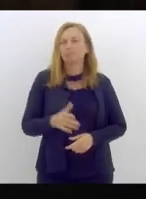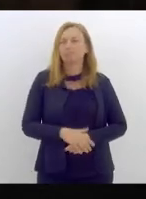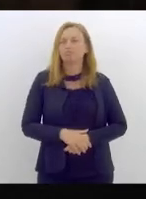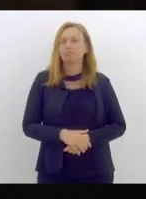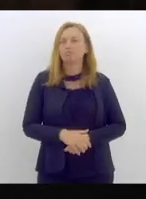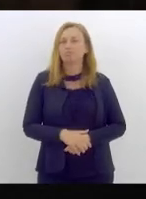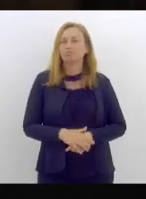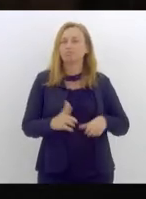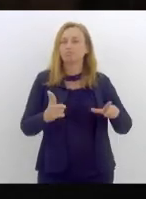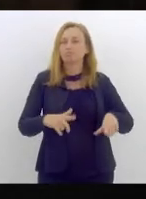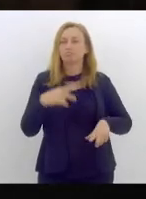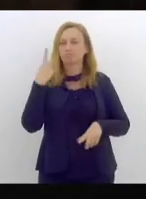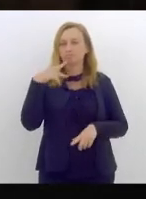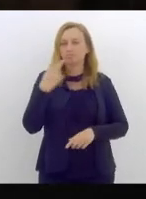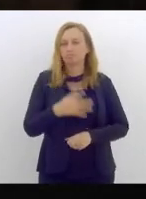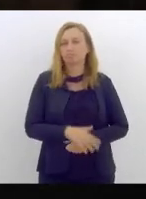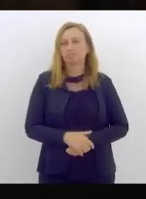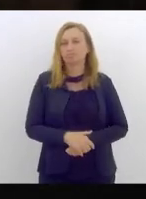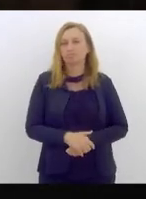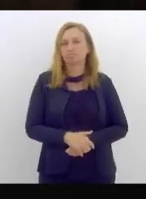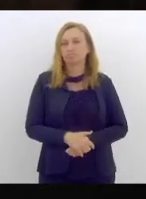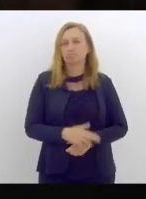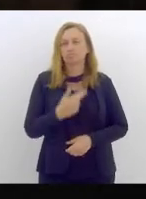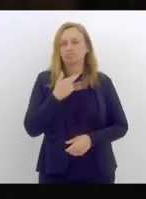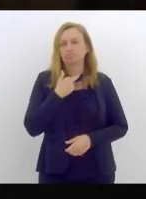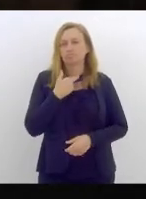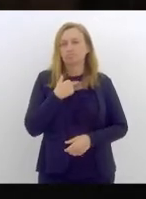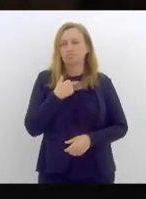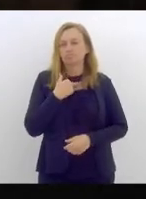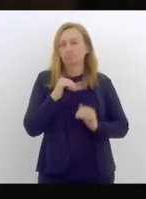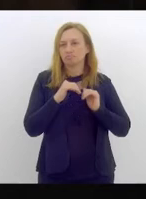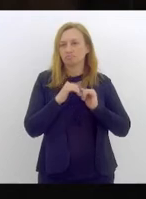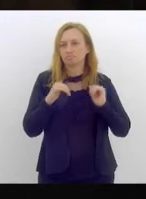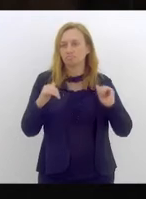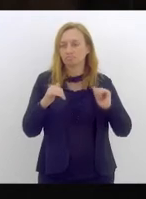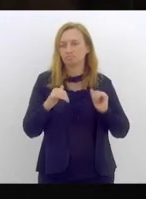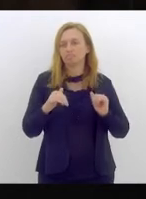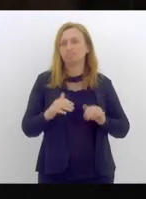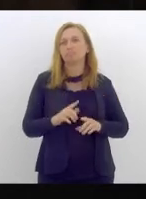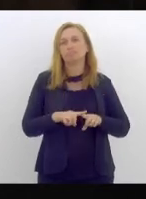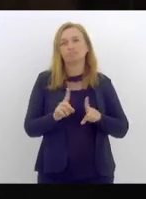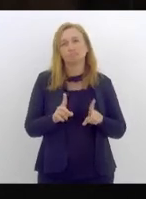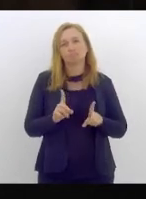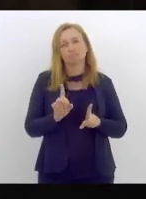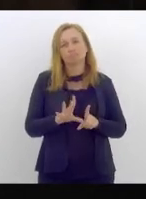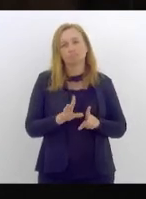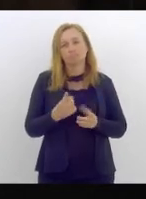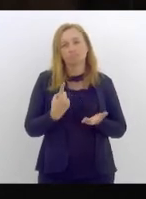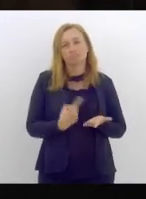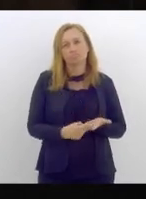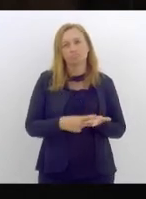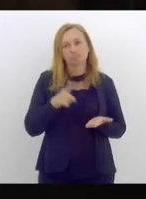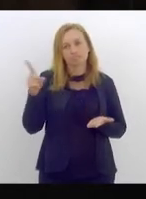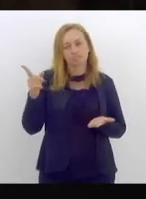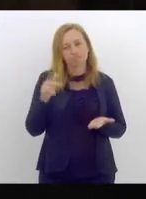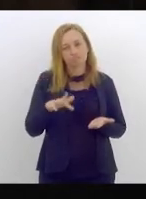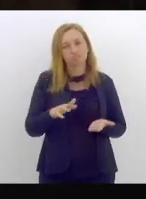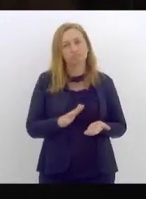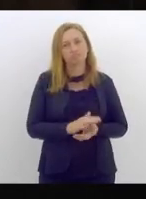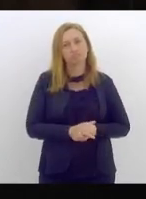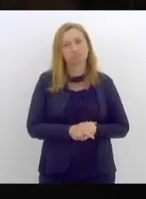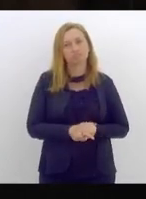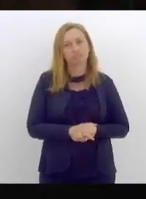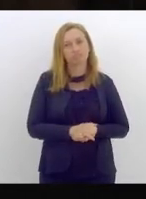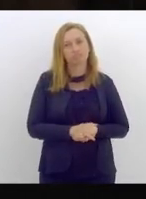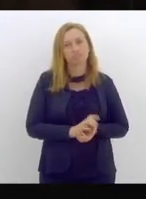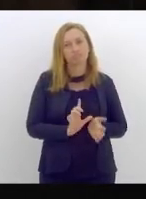centro político então não pode também descartar isso daí agora só que o compromisso lá era diferente era